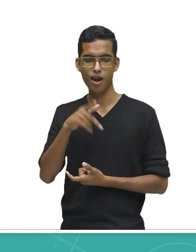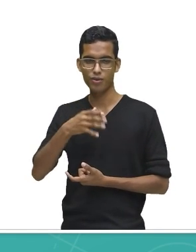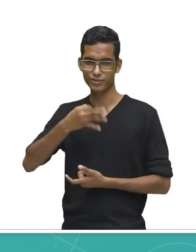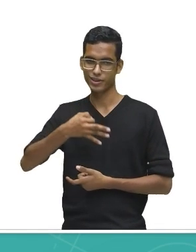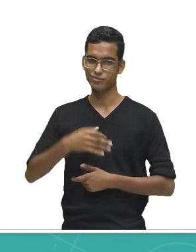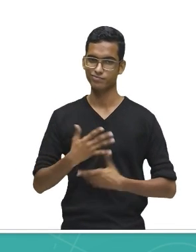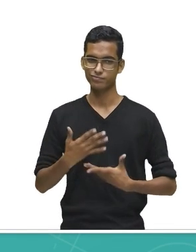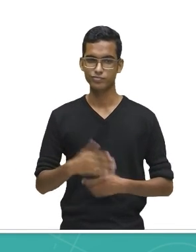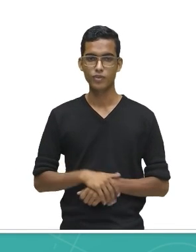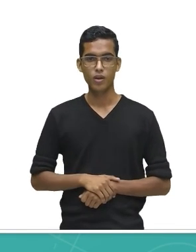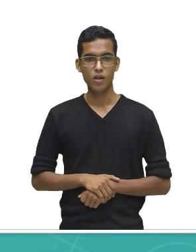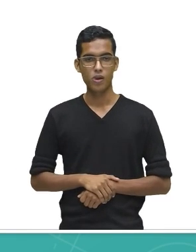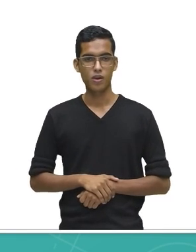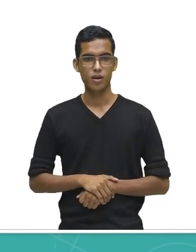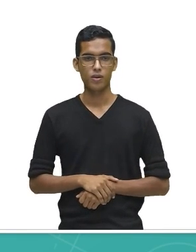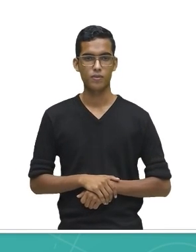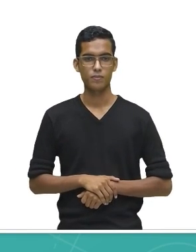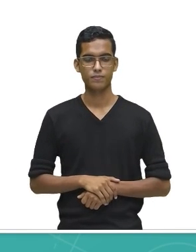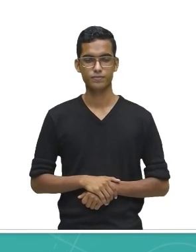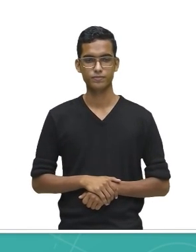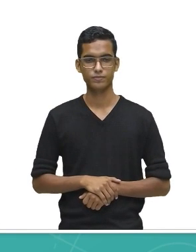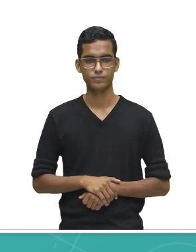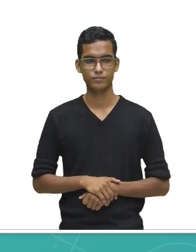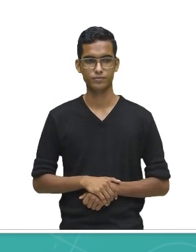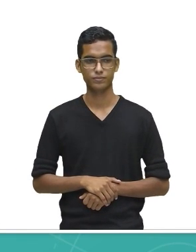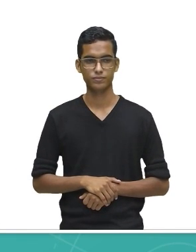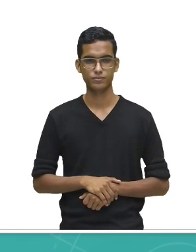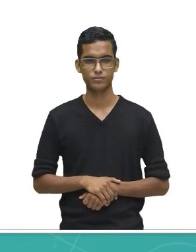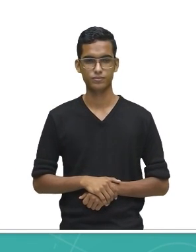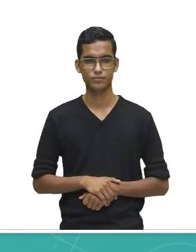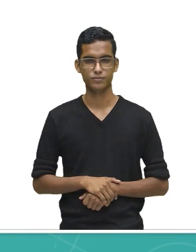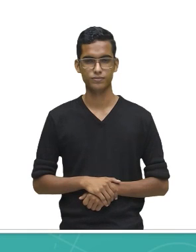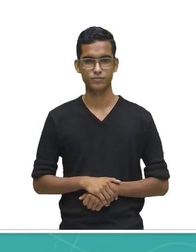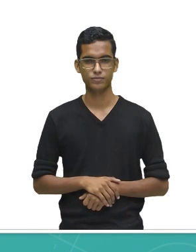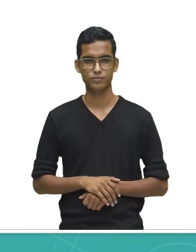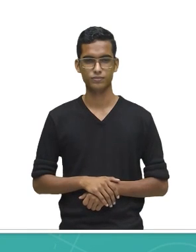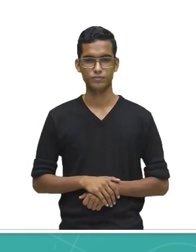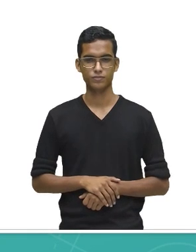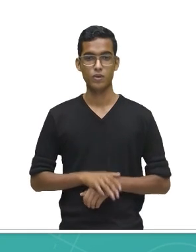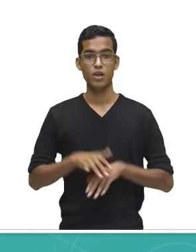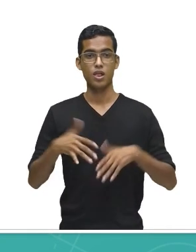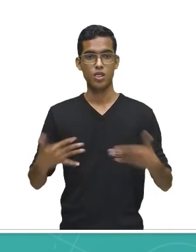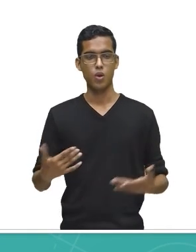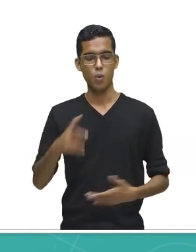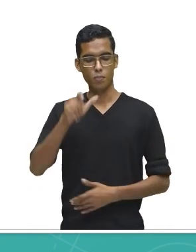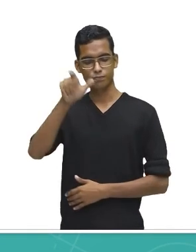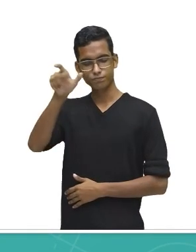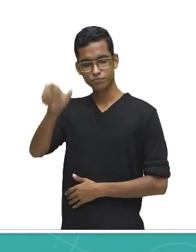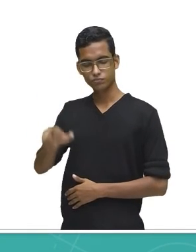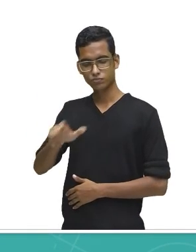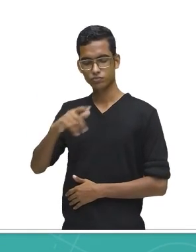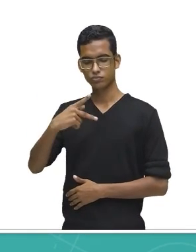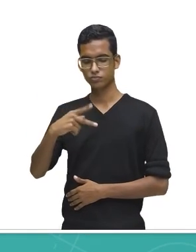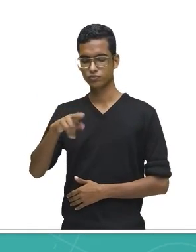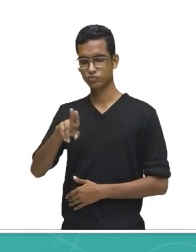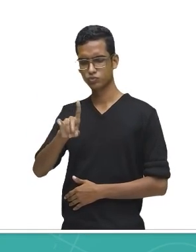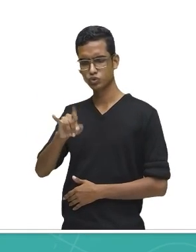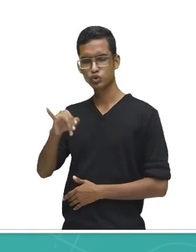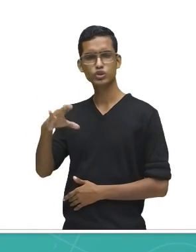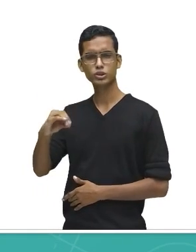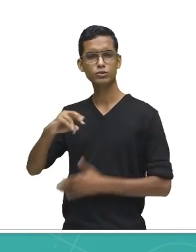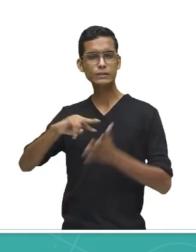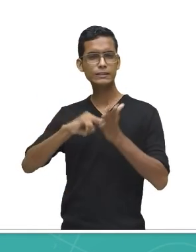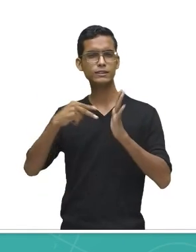forma como aponta a alternativa. Então, uma pessoa pudica é uma pessoa